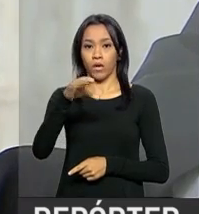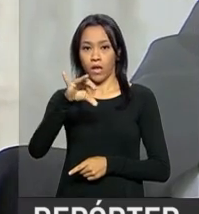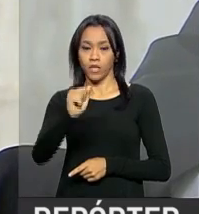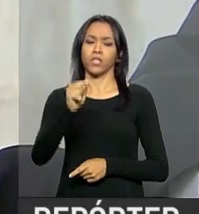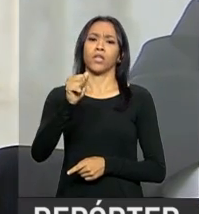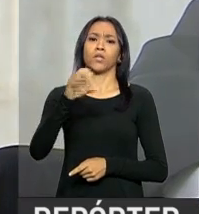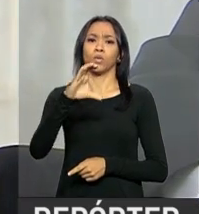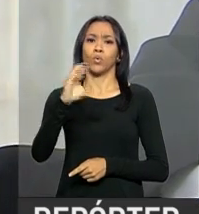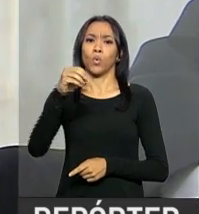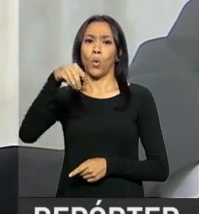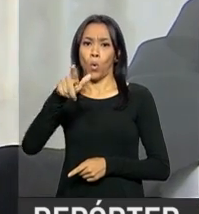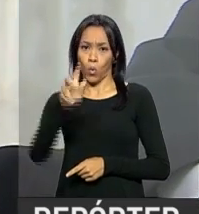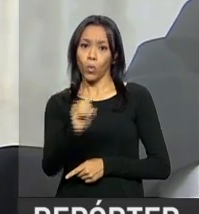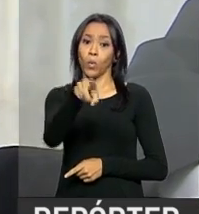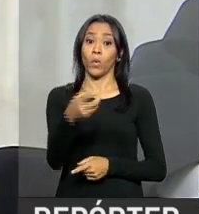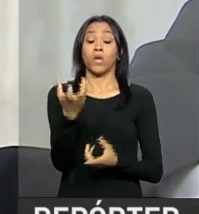dois países movimentaram